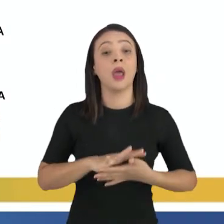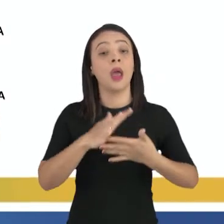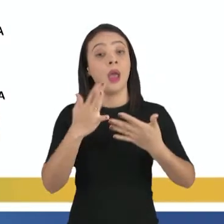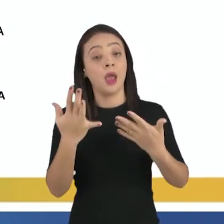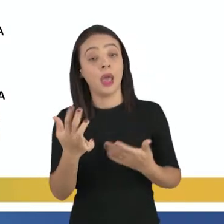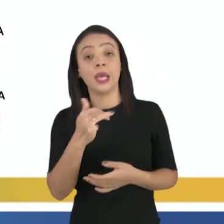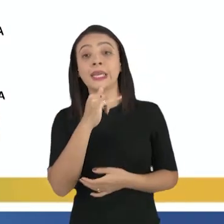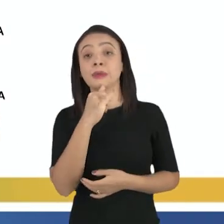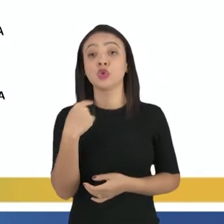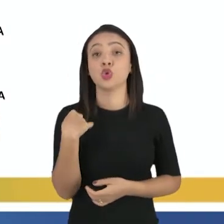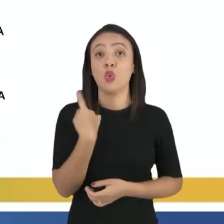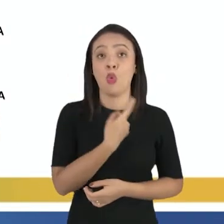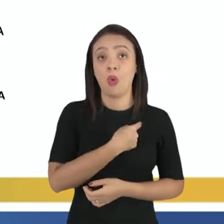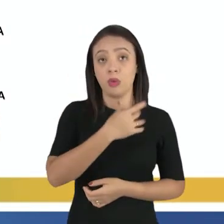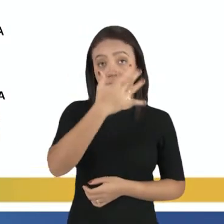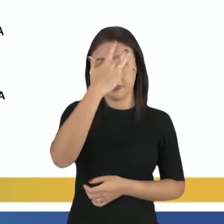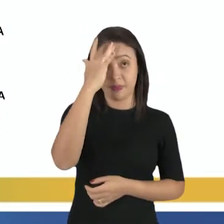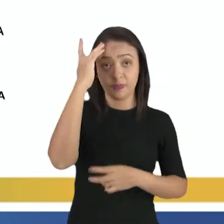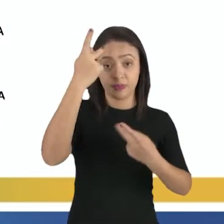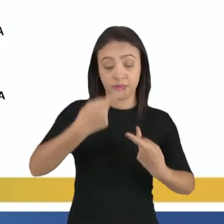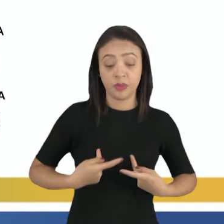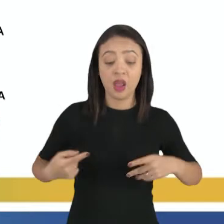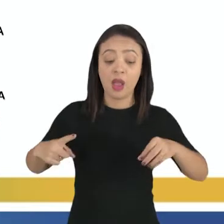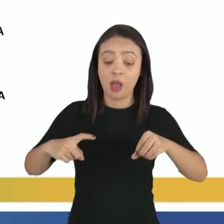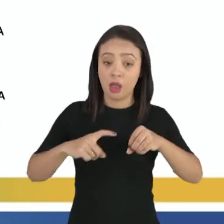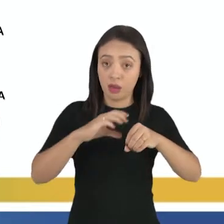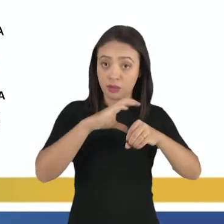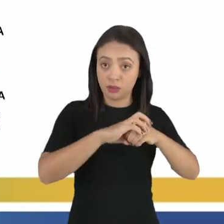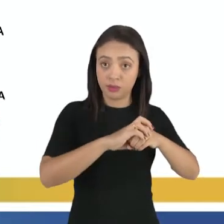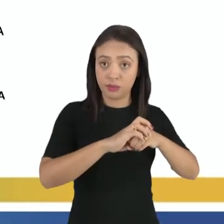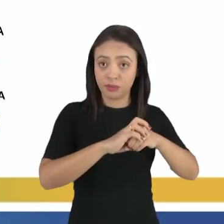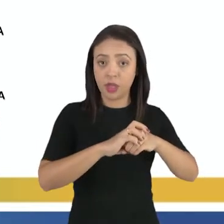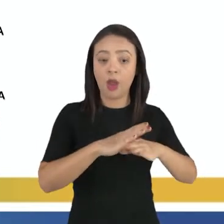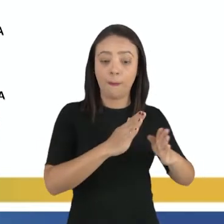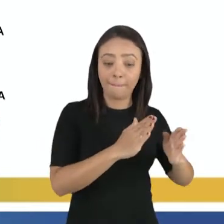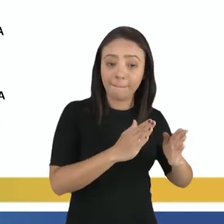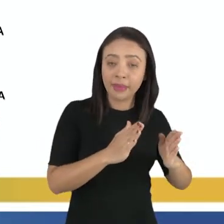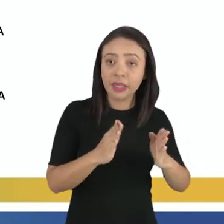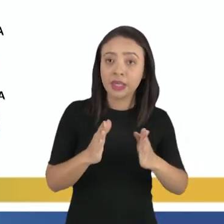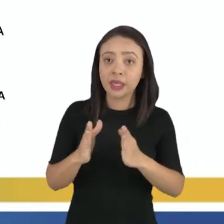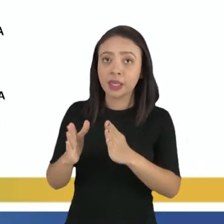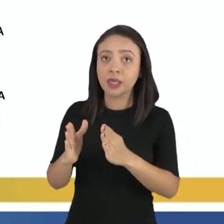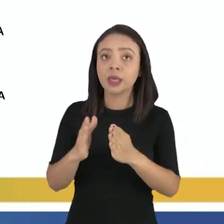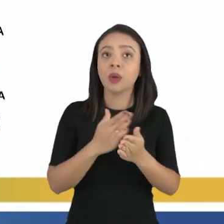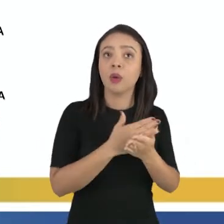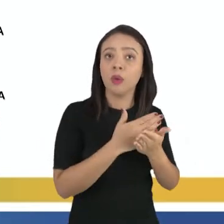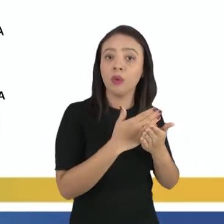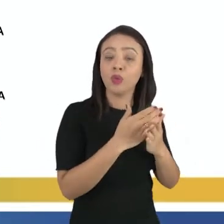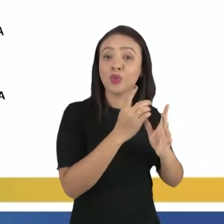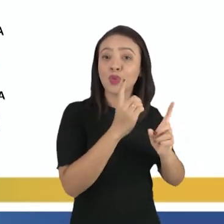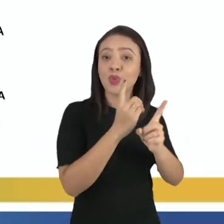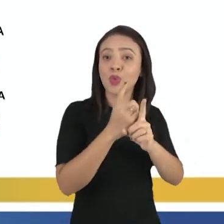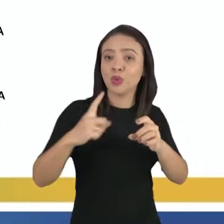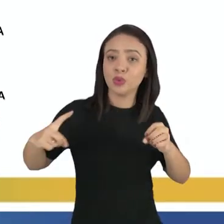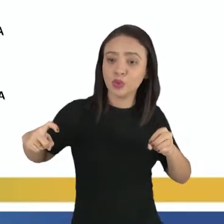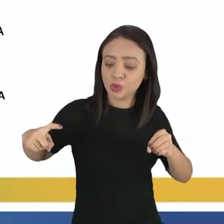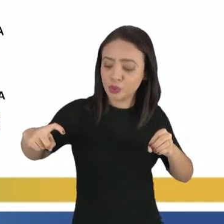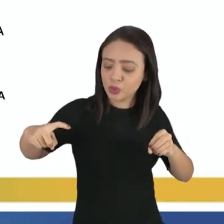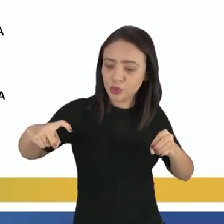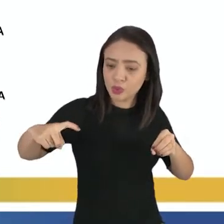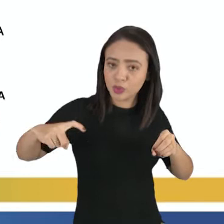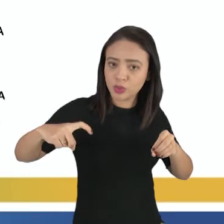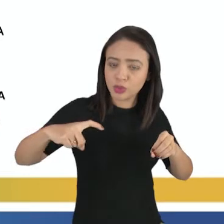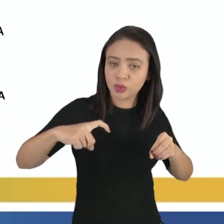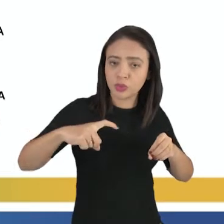No caso de nós humanos, né, a fecundação ela compreende ao período que vai desde o encontro do espermatozoide, que é